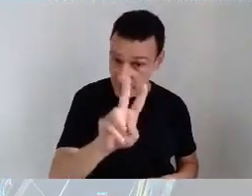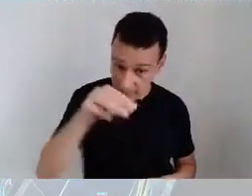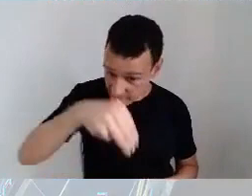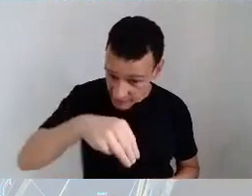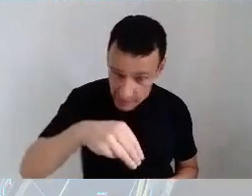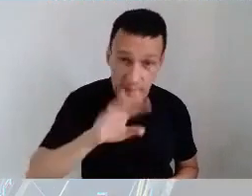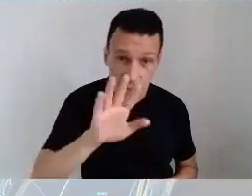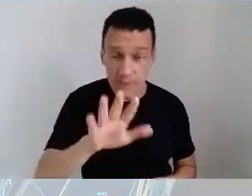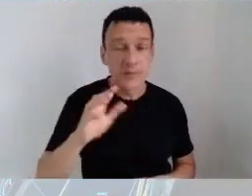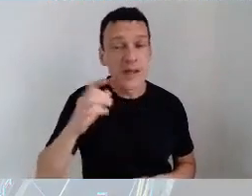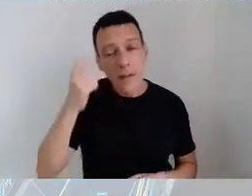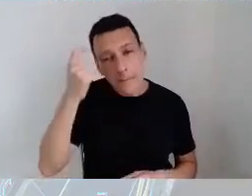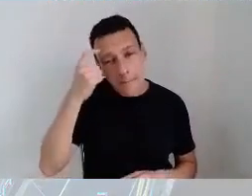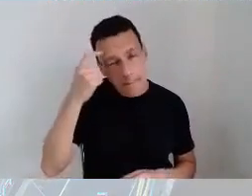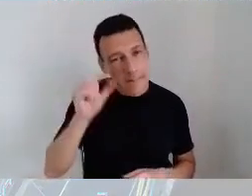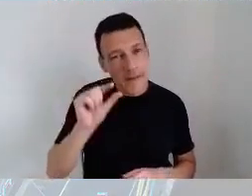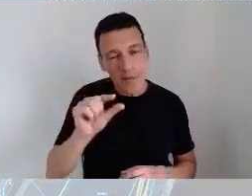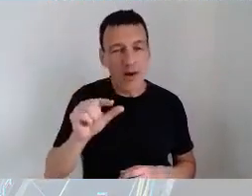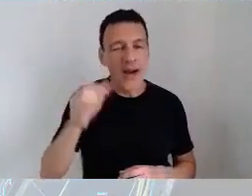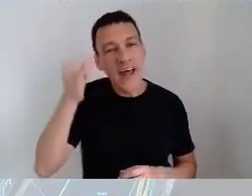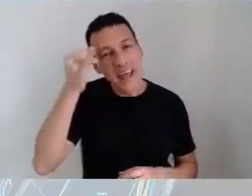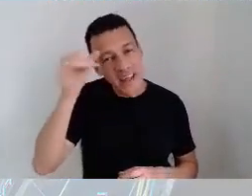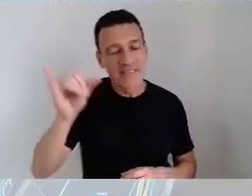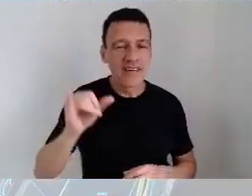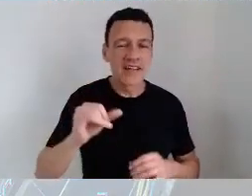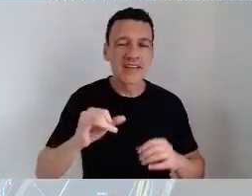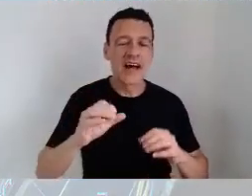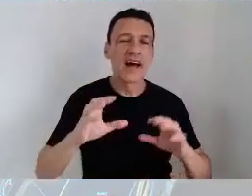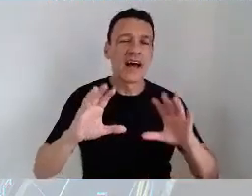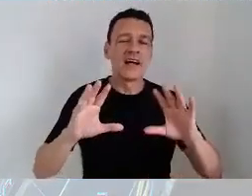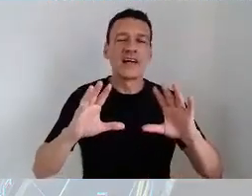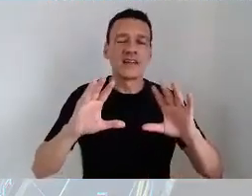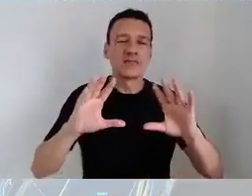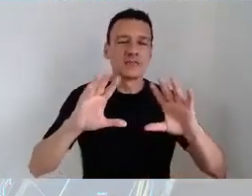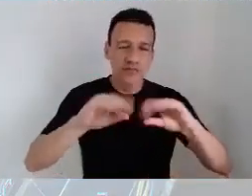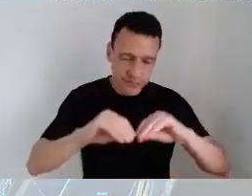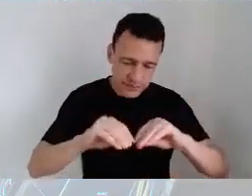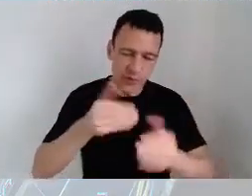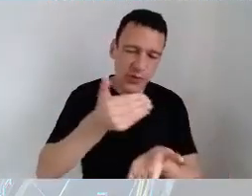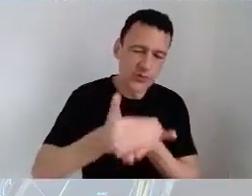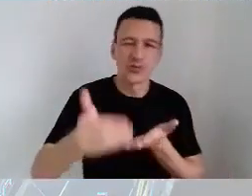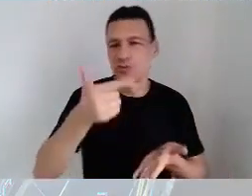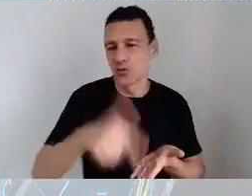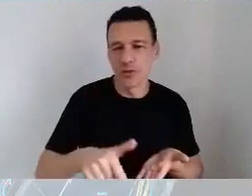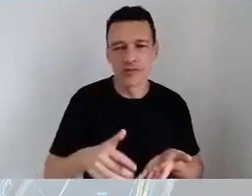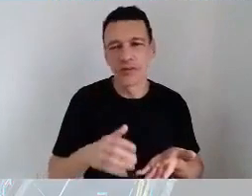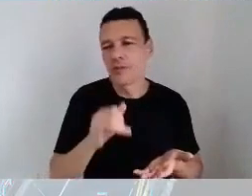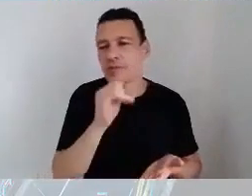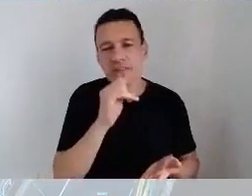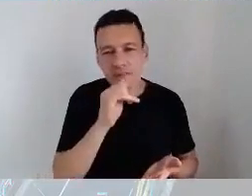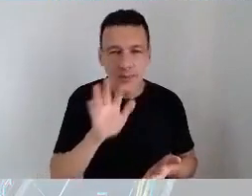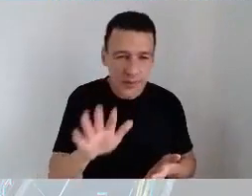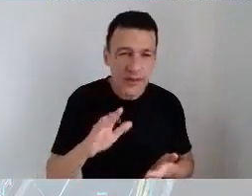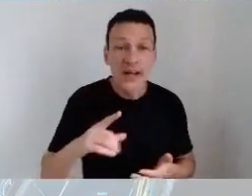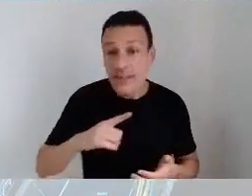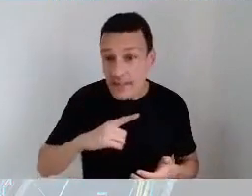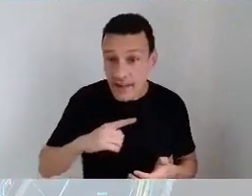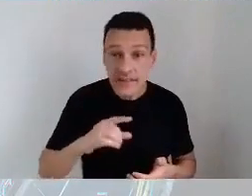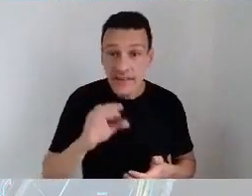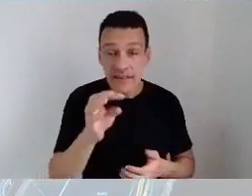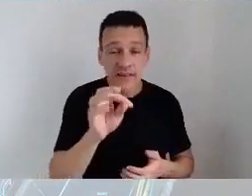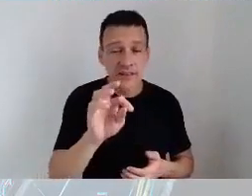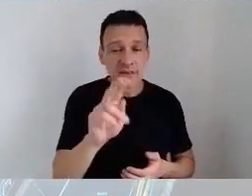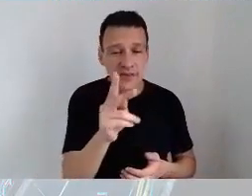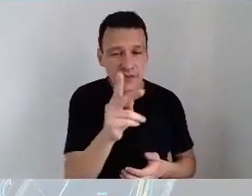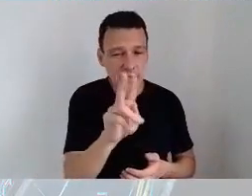haver o restart. Então, alguns detalhezinhos, a quantidade de threads, porque não se iluda que você